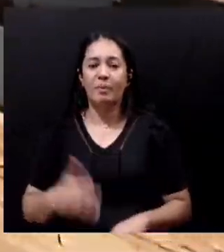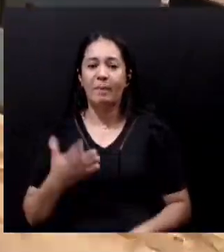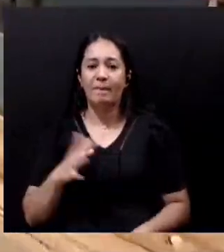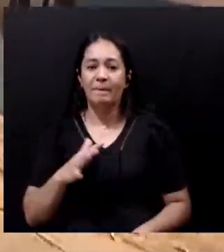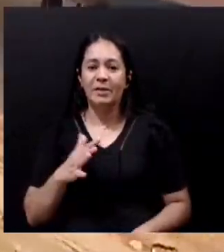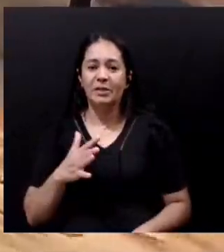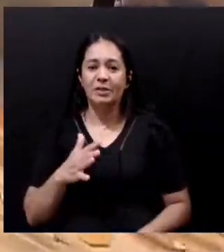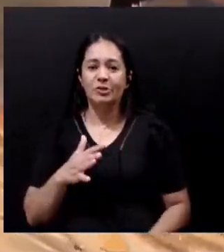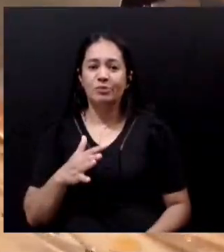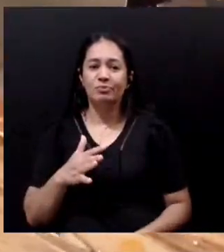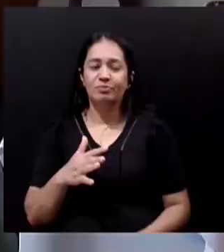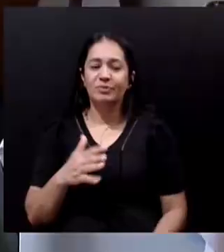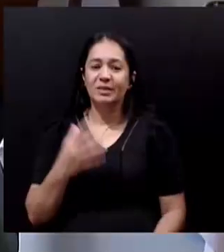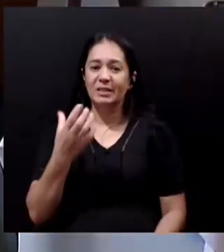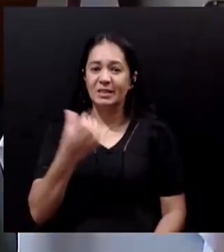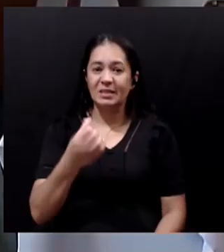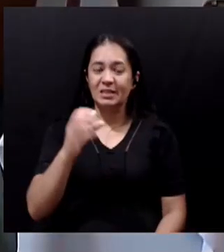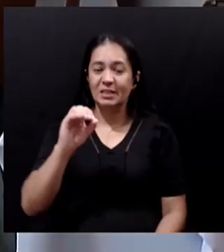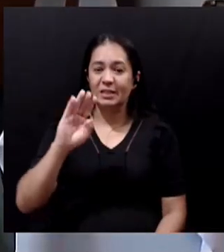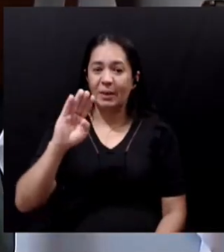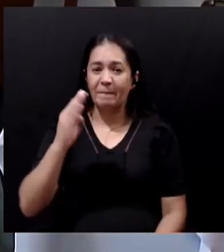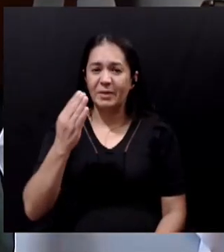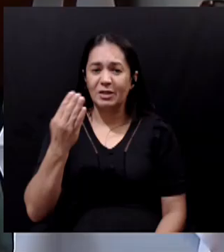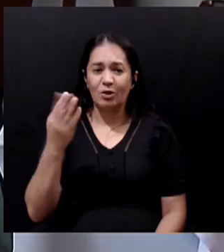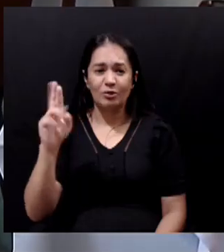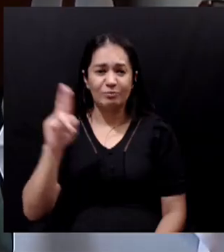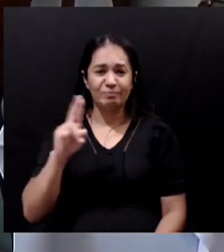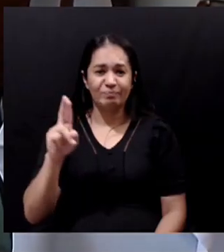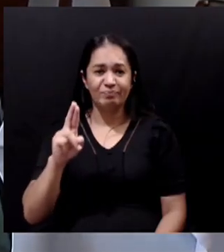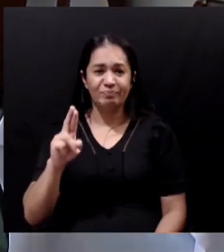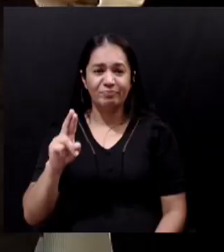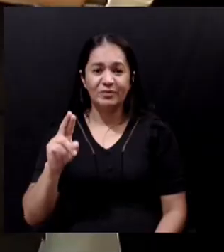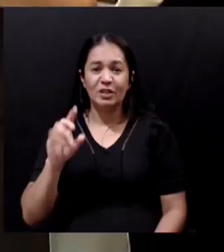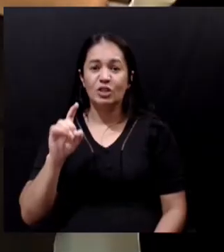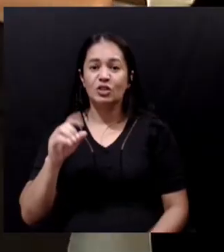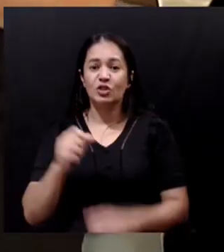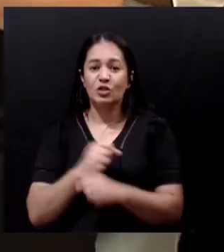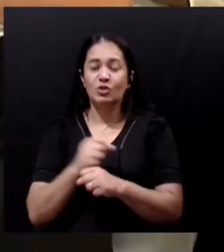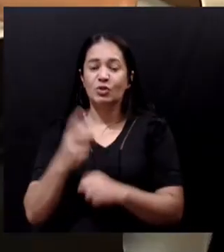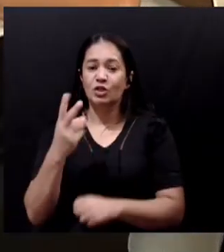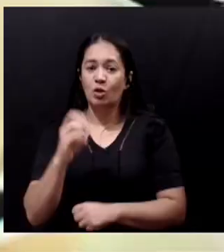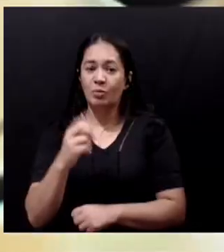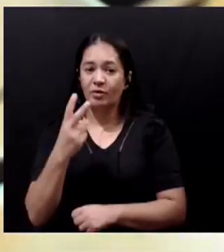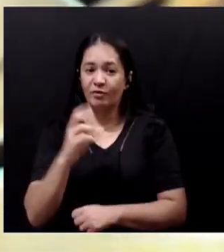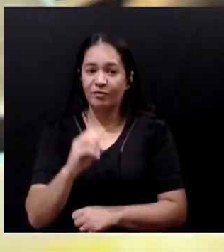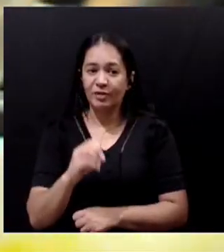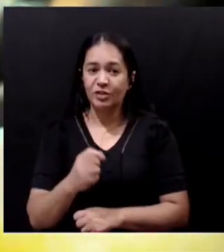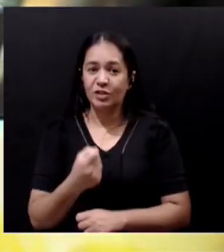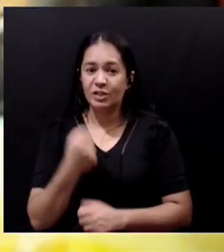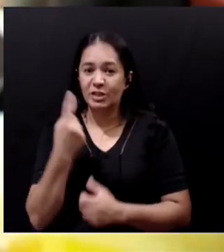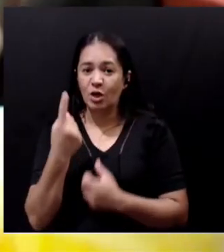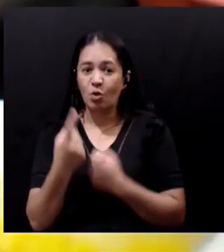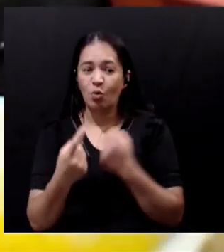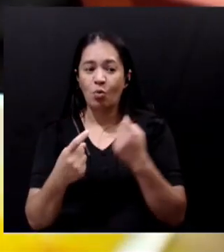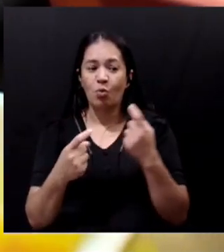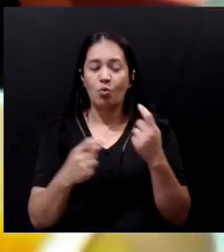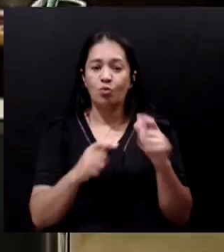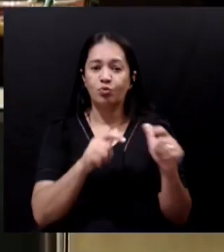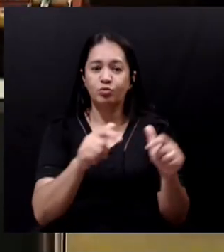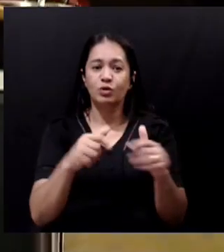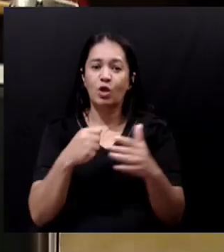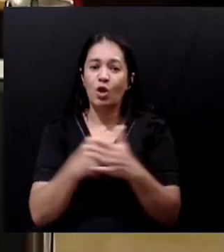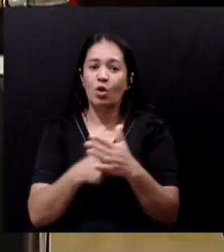de 60 bilhões de reais apenas em 2020. E muitos estabelecimentos lutam até hoje